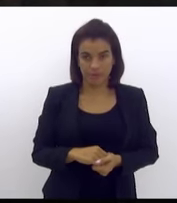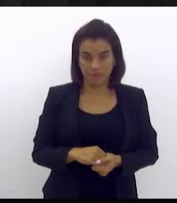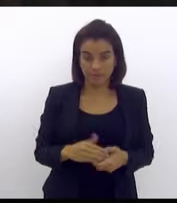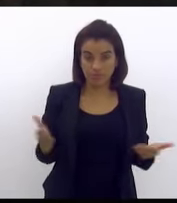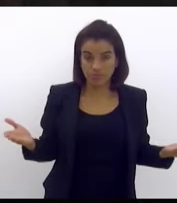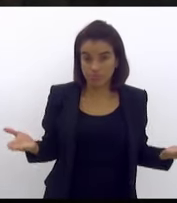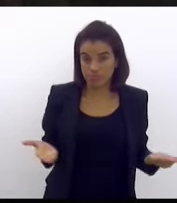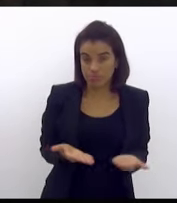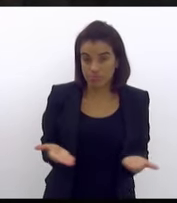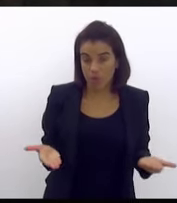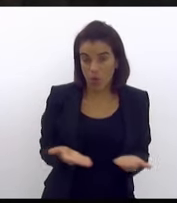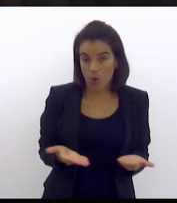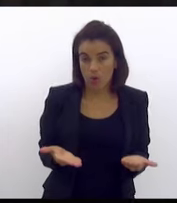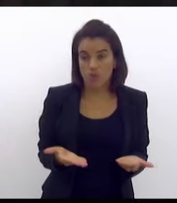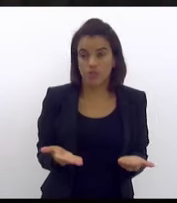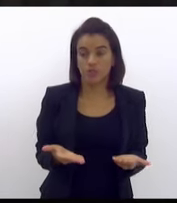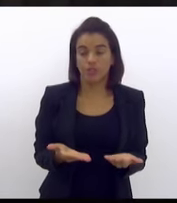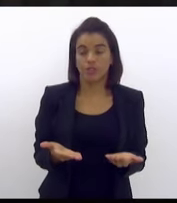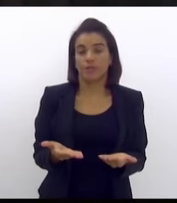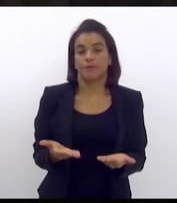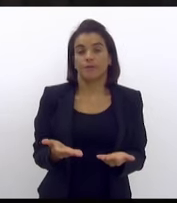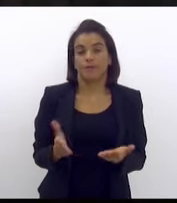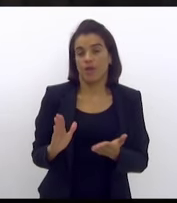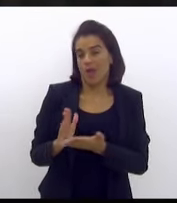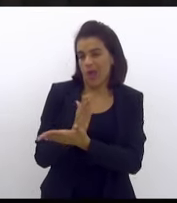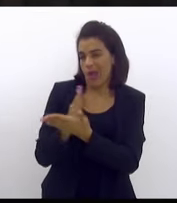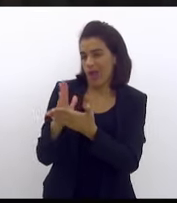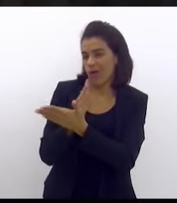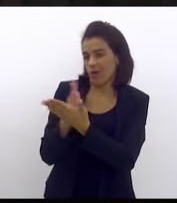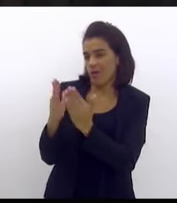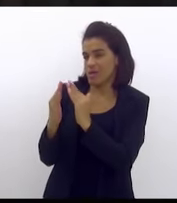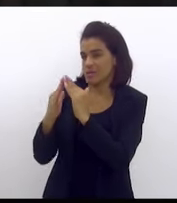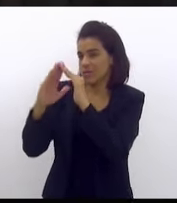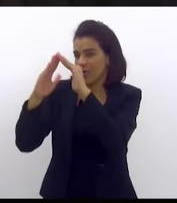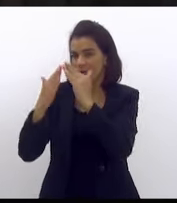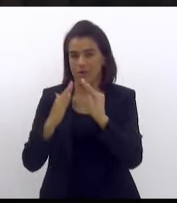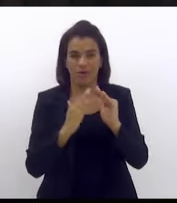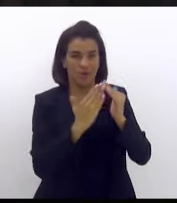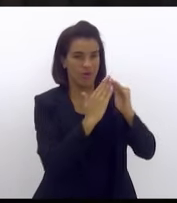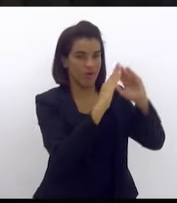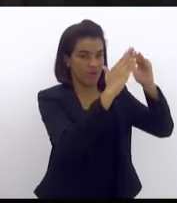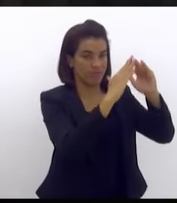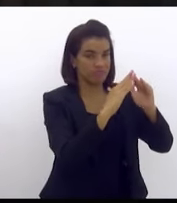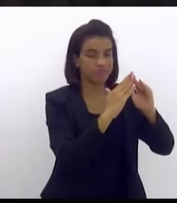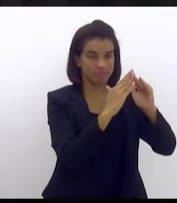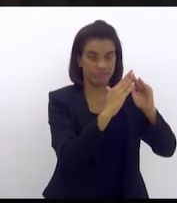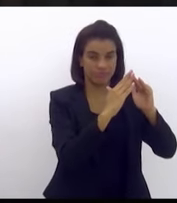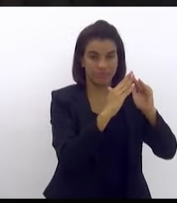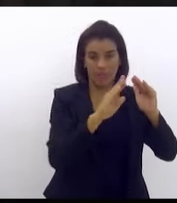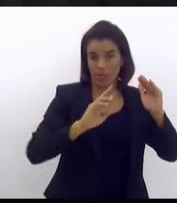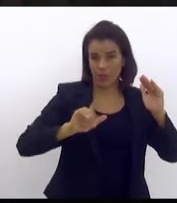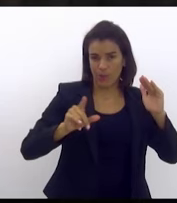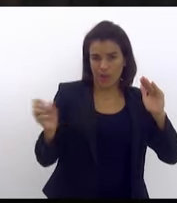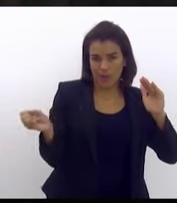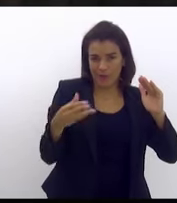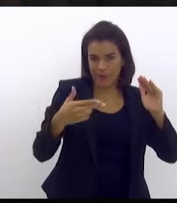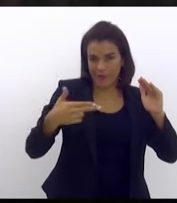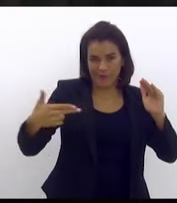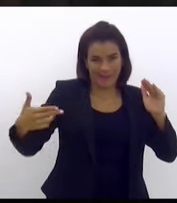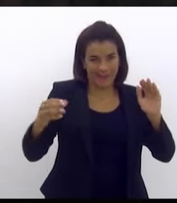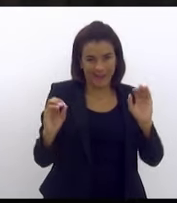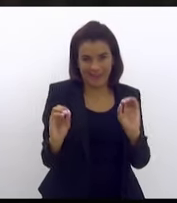Hoje, em determinadas comunidades, senhor presidente, e para isso não é novidade para o